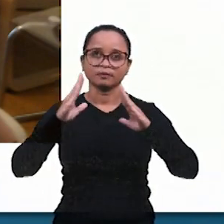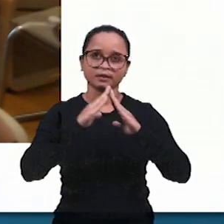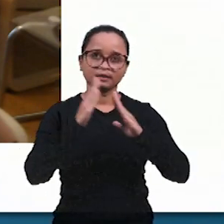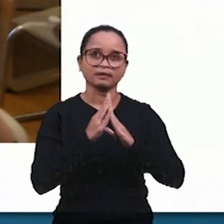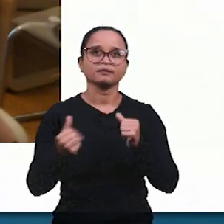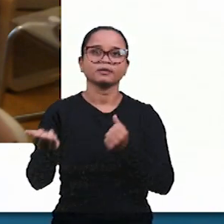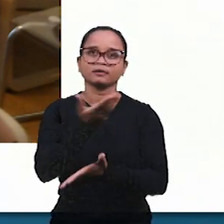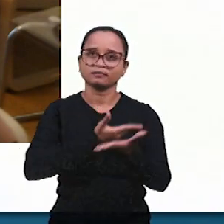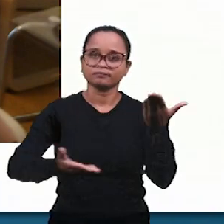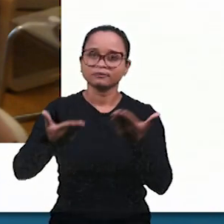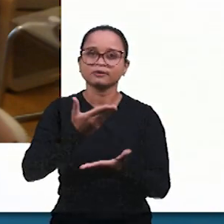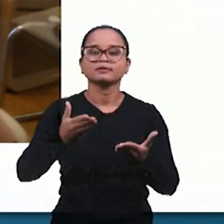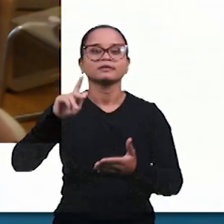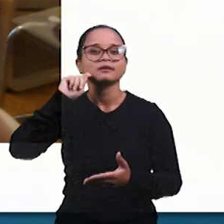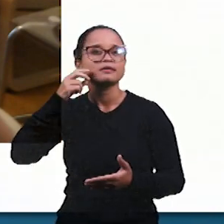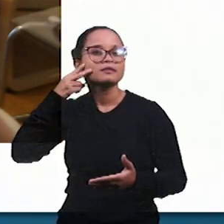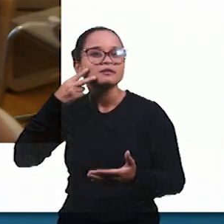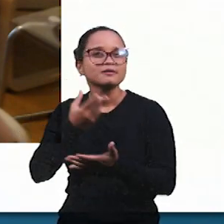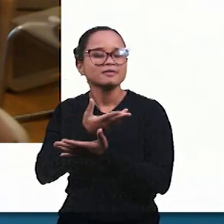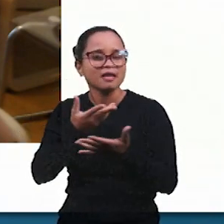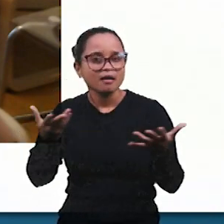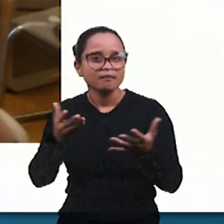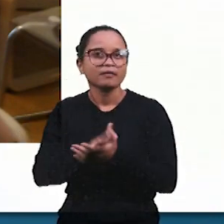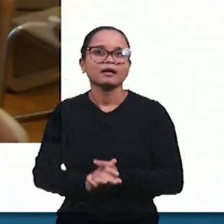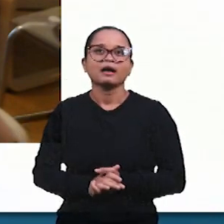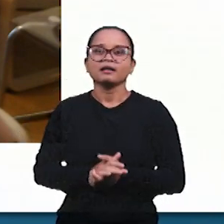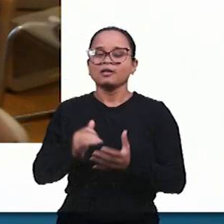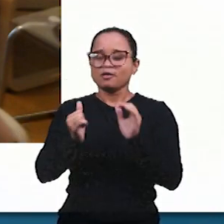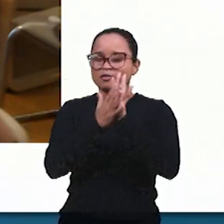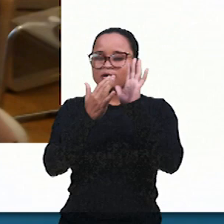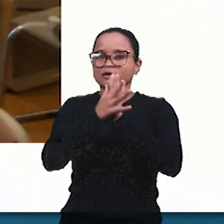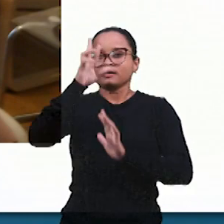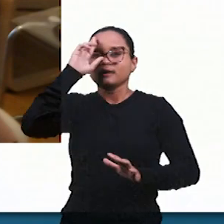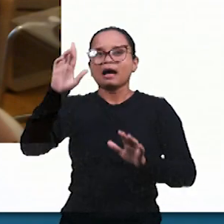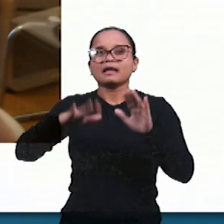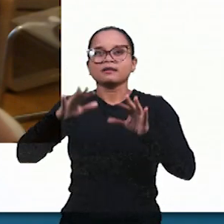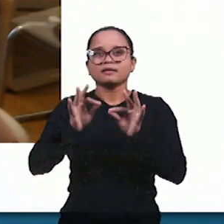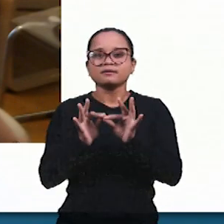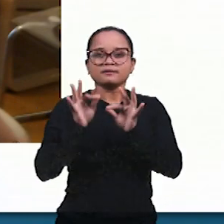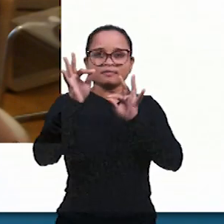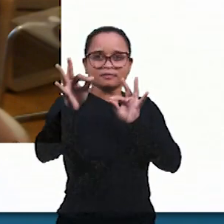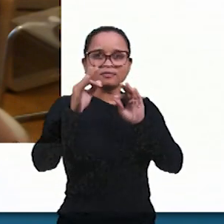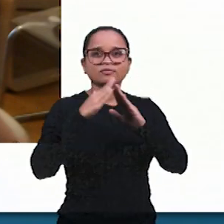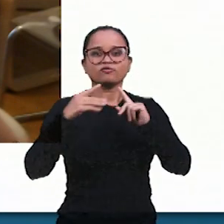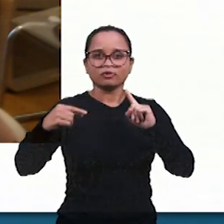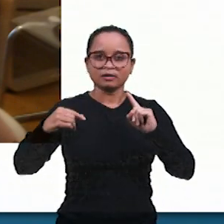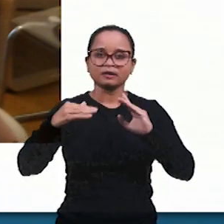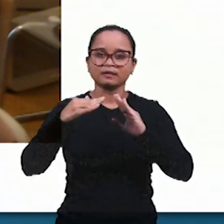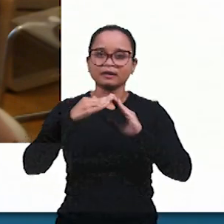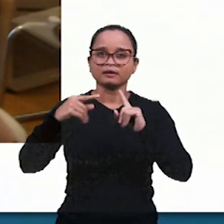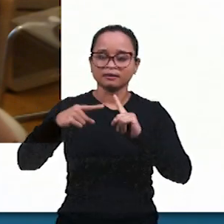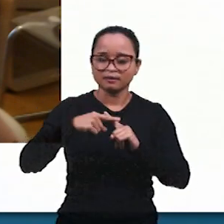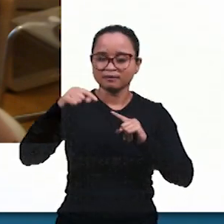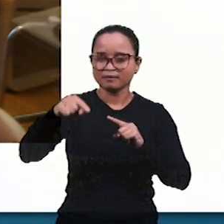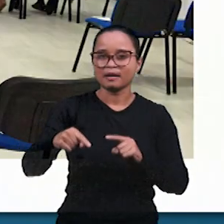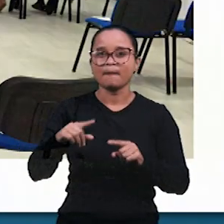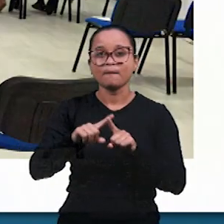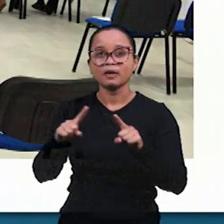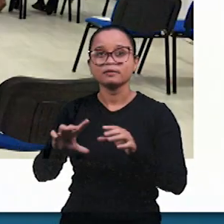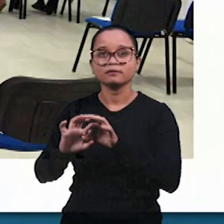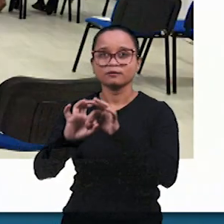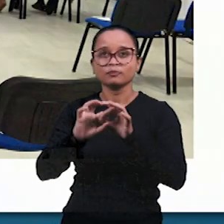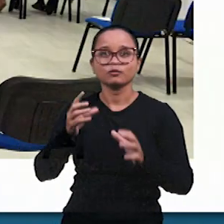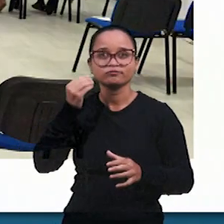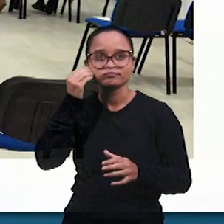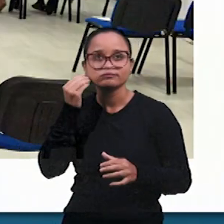Louvado seja o nome do Senhor, às vezes até distante da igreja local, mas também no mesmo corpo, vivendo a mesma experiência. Vamos